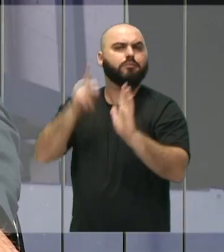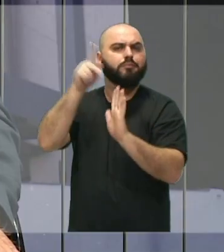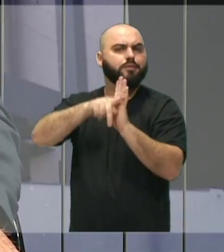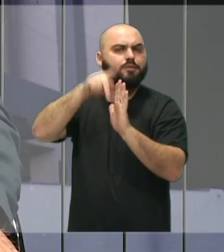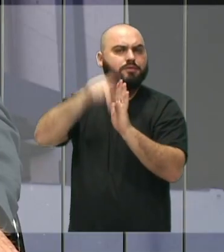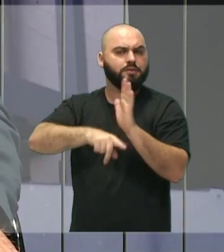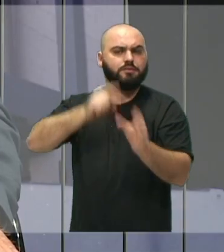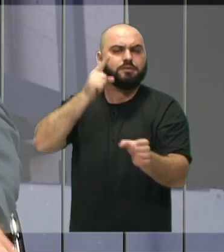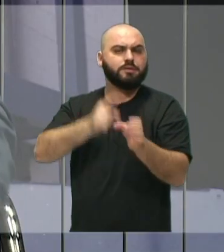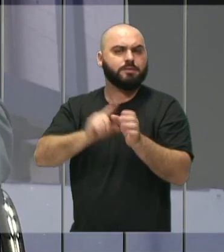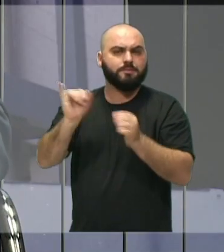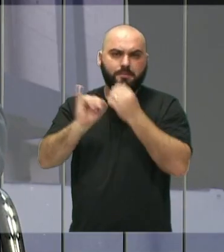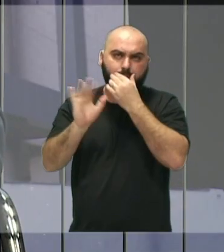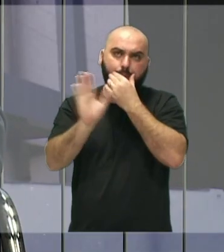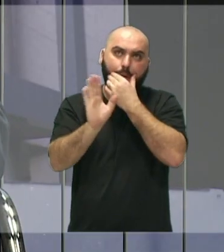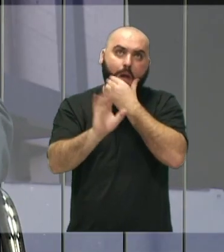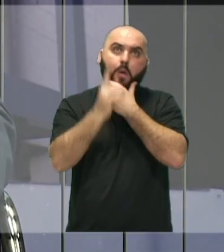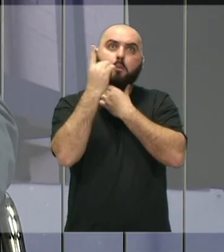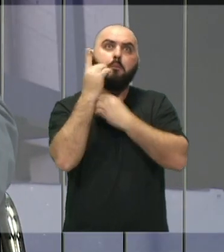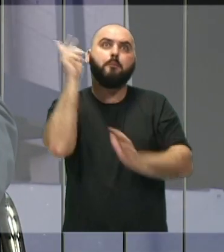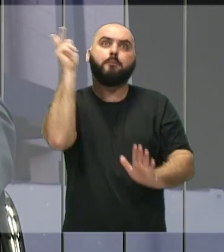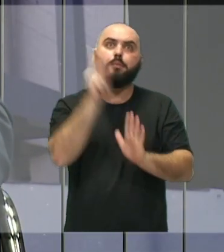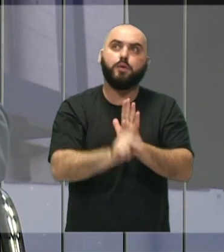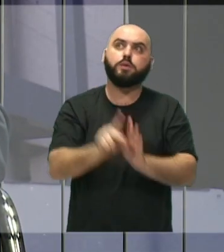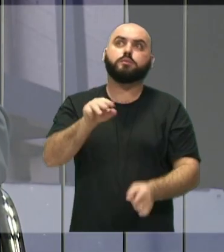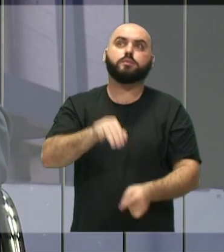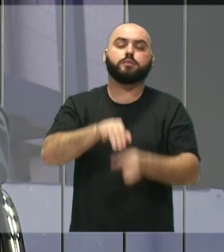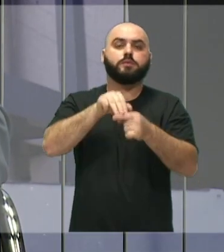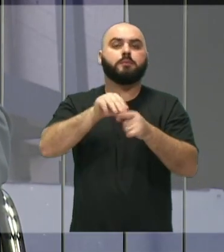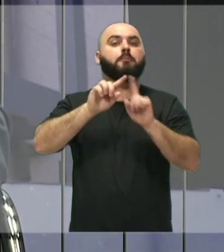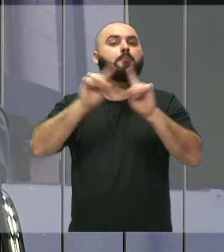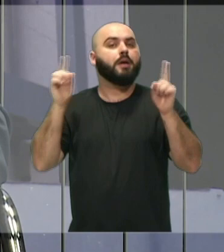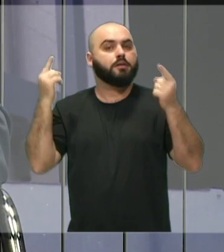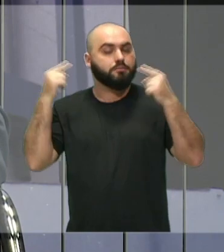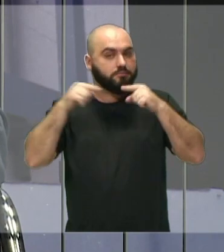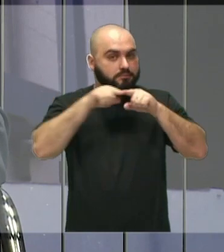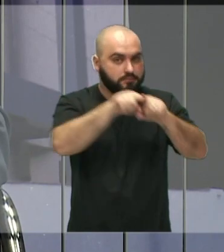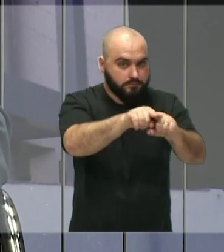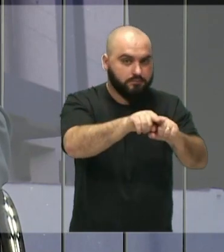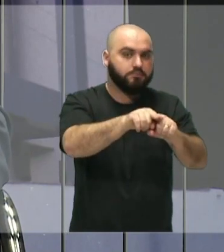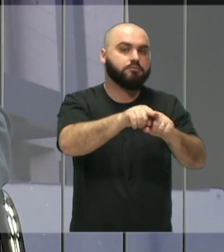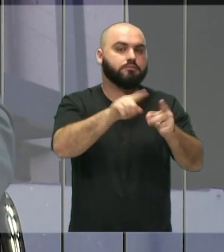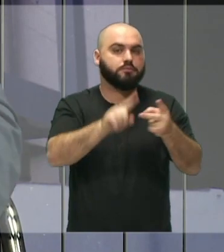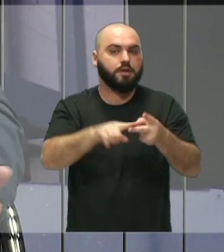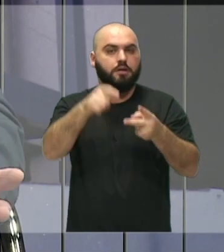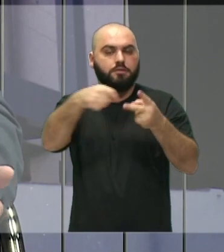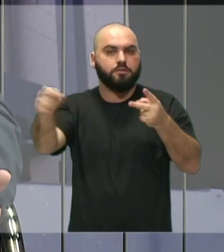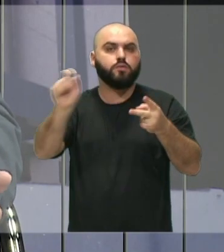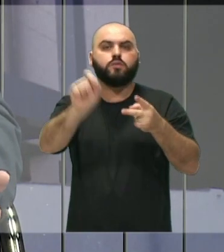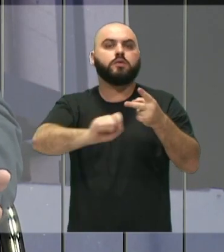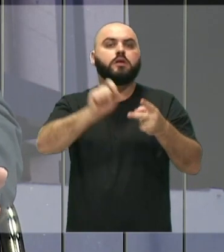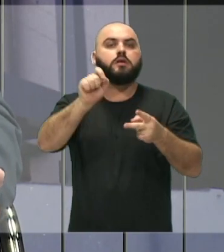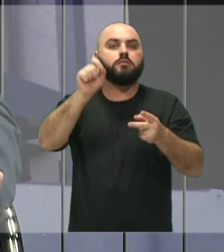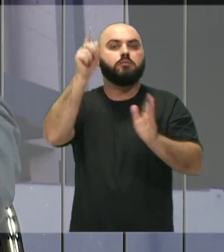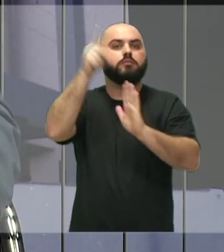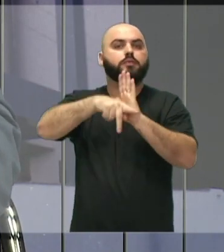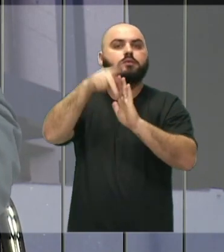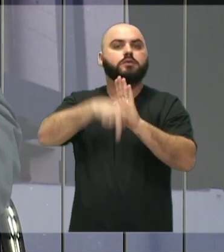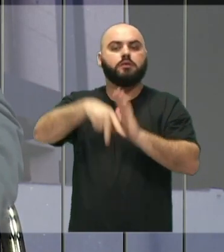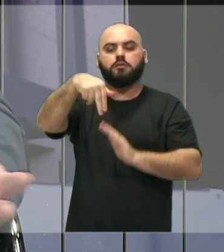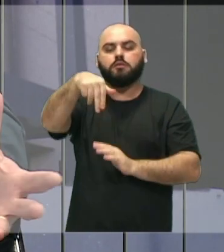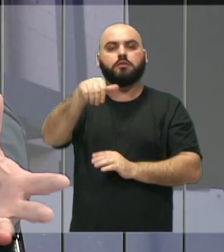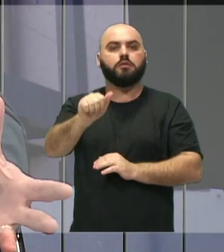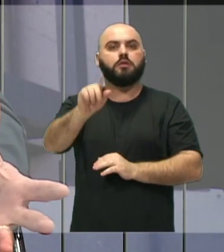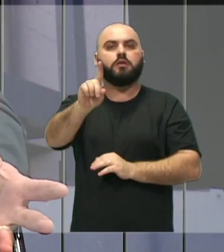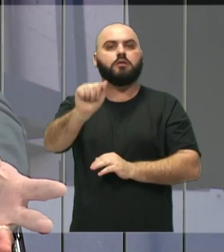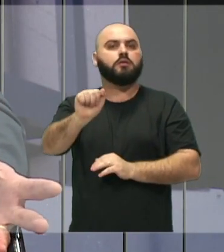claro, que ainda não é um projeto do município, mas é uma parceria do município com uma associação, que é o Projeto Nadar. O Projeto Nadar